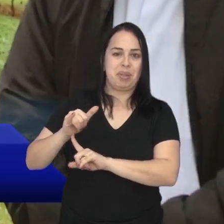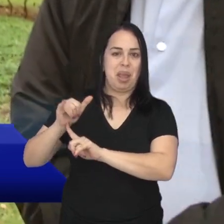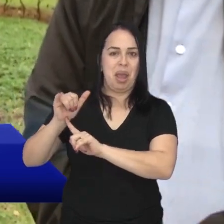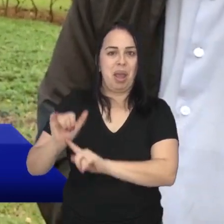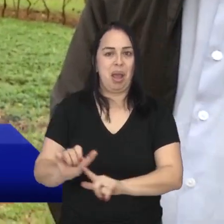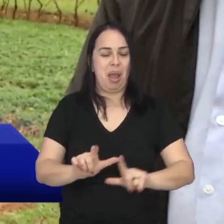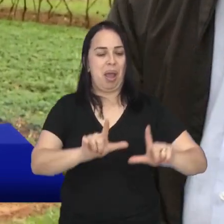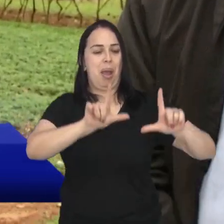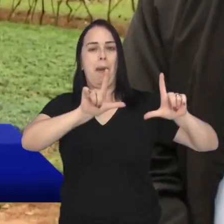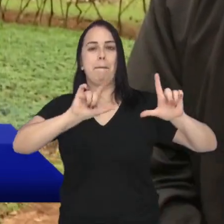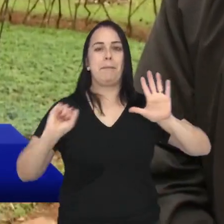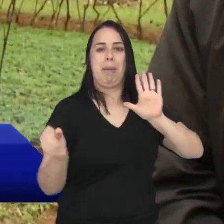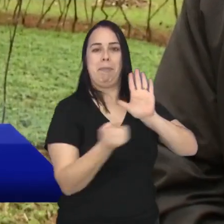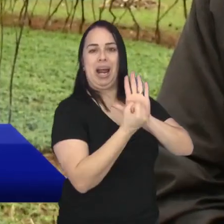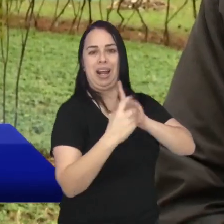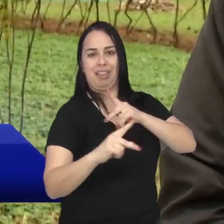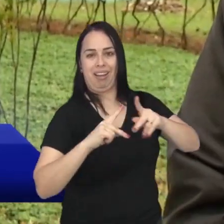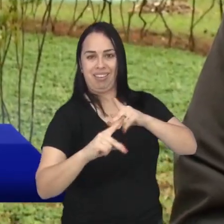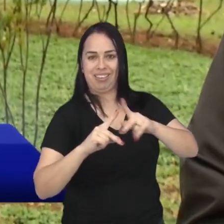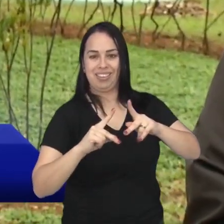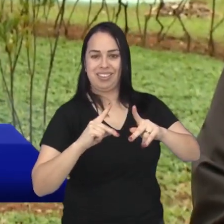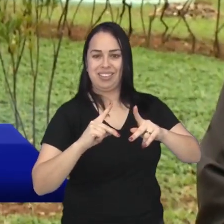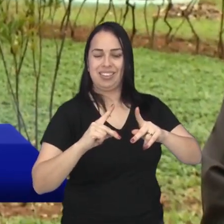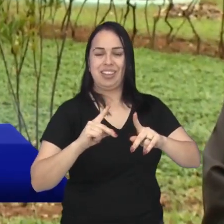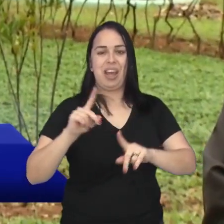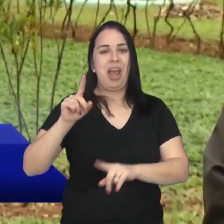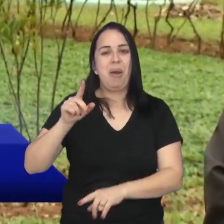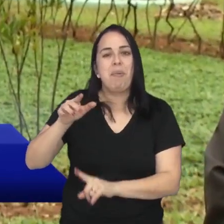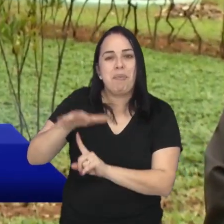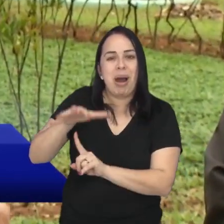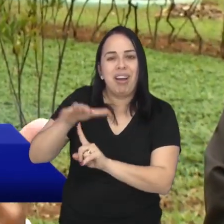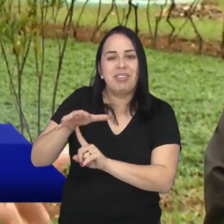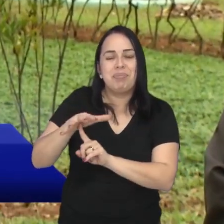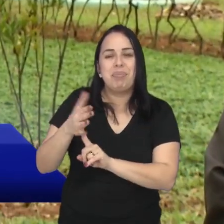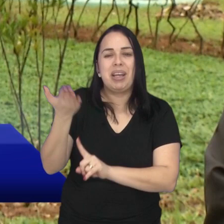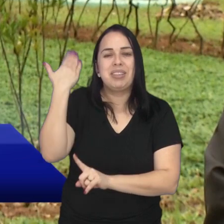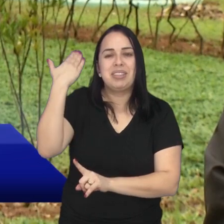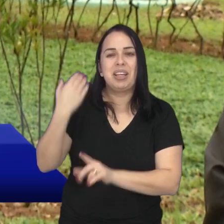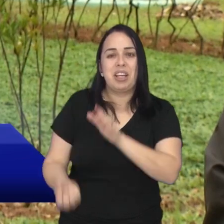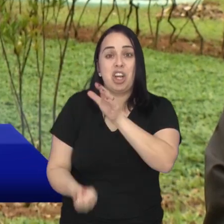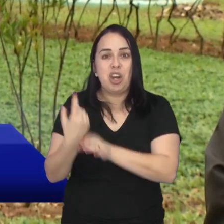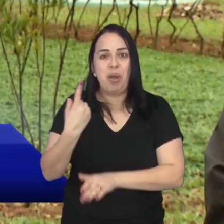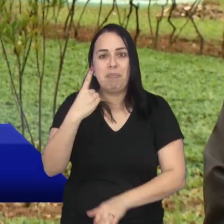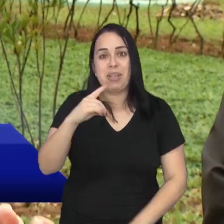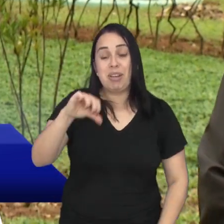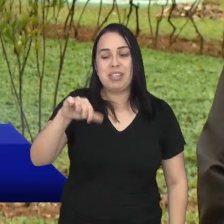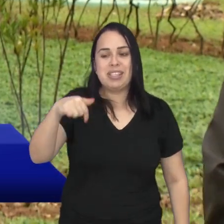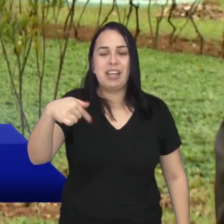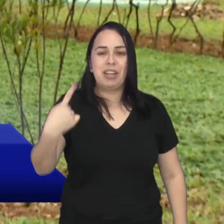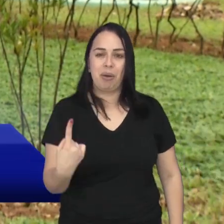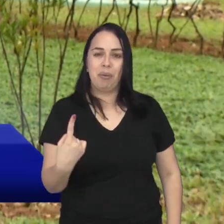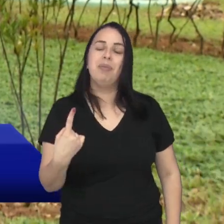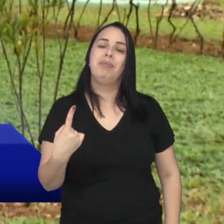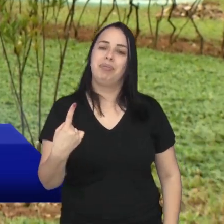Dumont é um dos cartões postais aqui da cidade, o parque mais antigo, então, fundado em